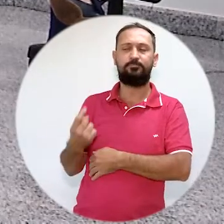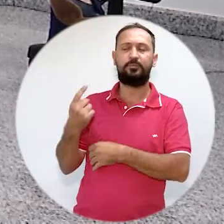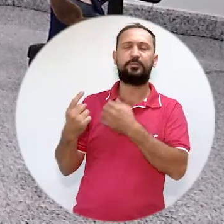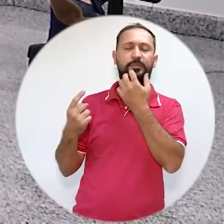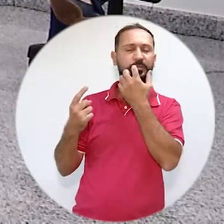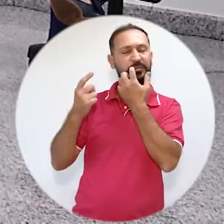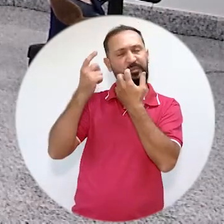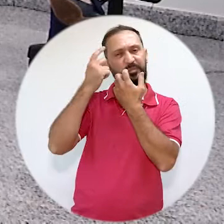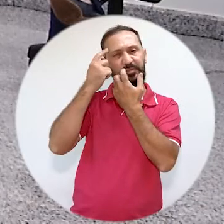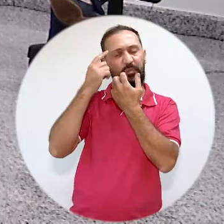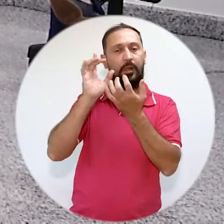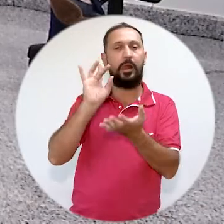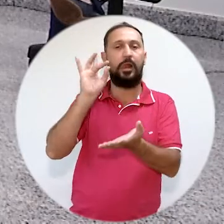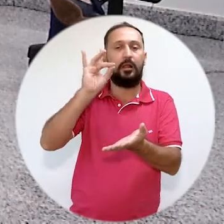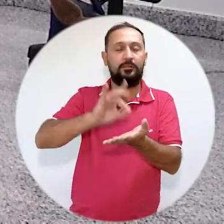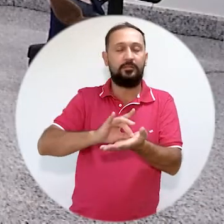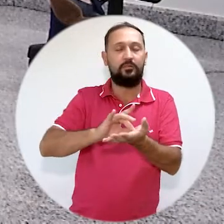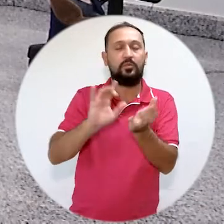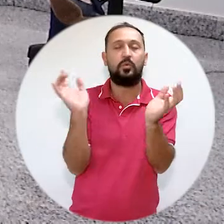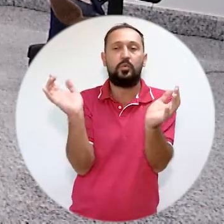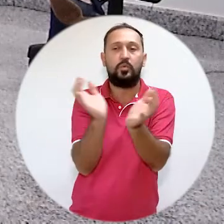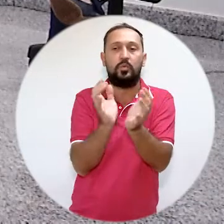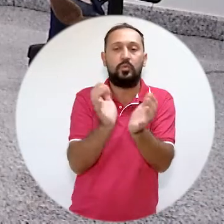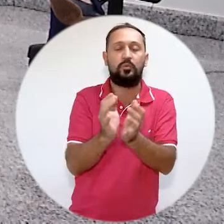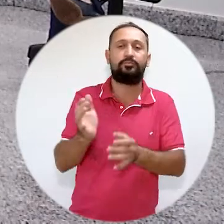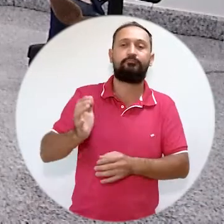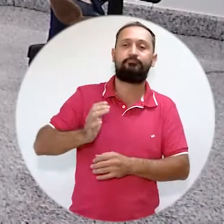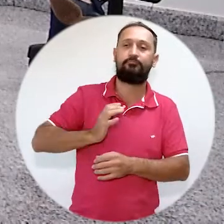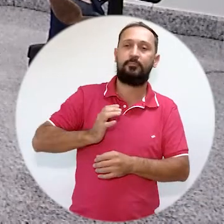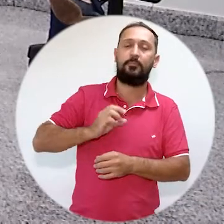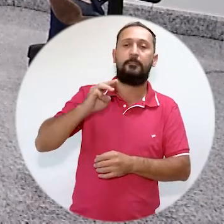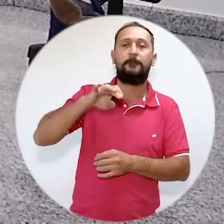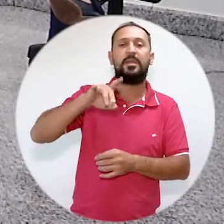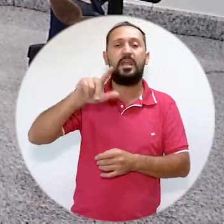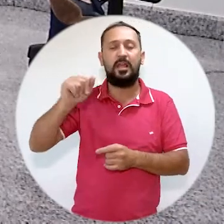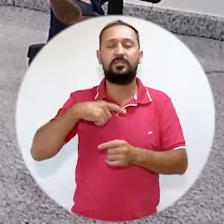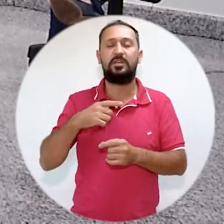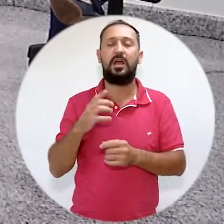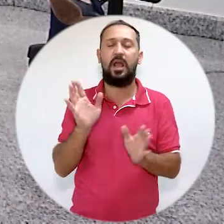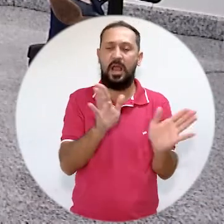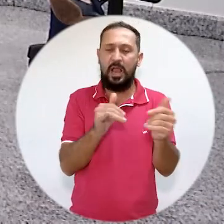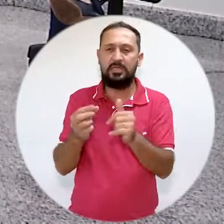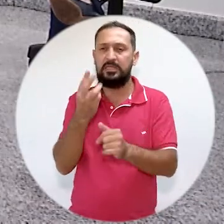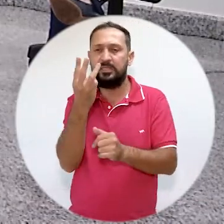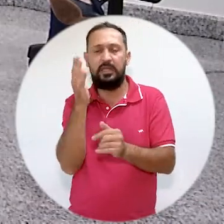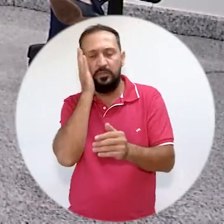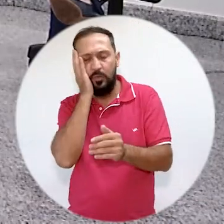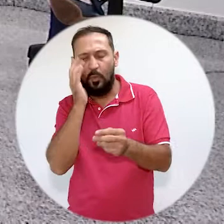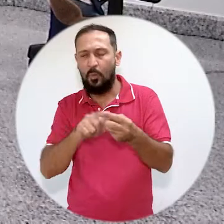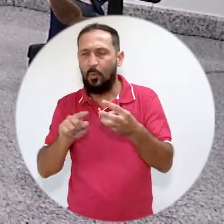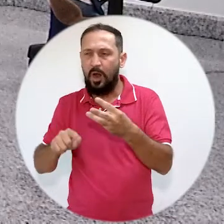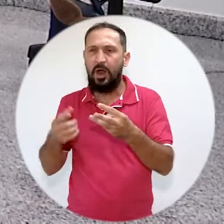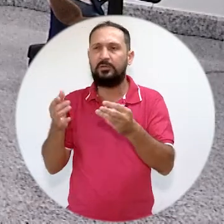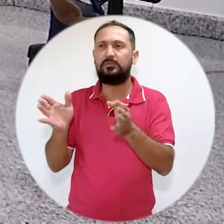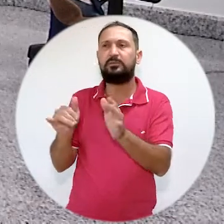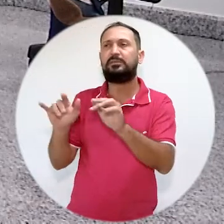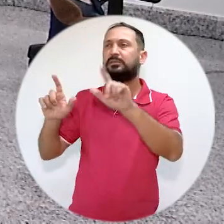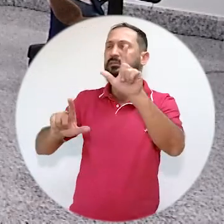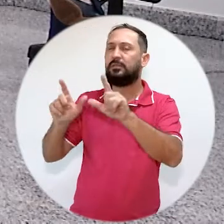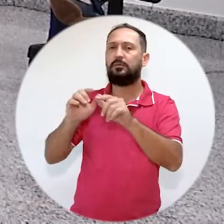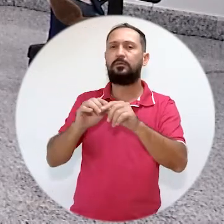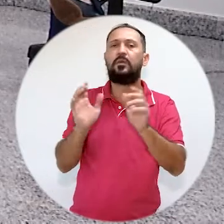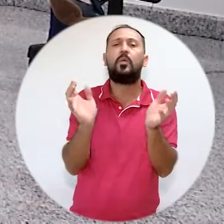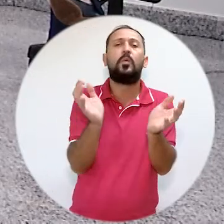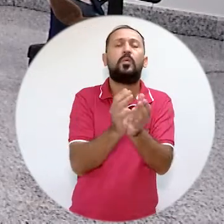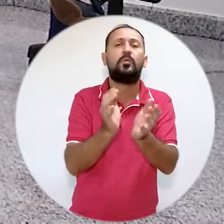A gente reflete muito a partir de uma realidade da classe média, né? Casa com 2, 3 quartos, sala, e a realidade da classe